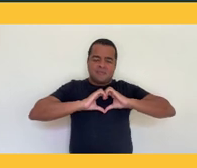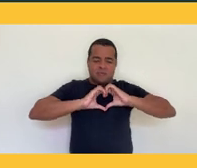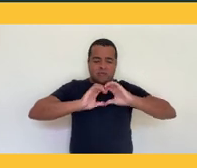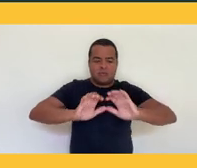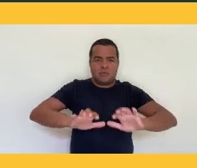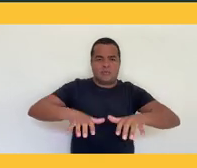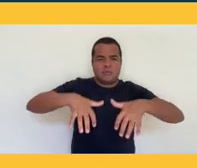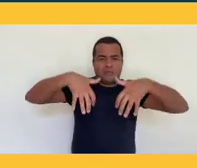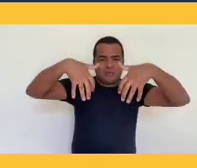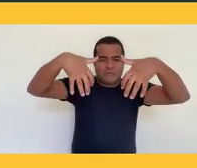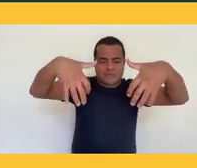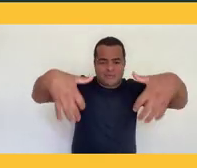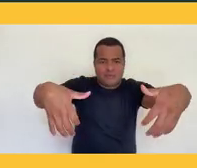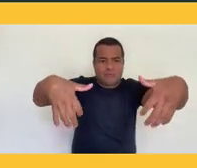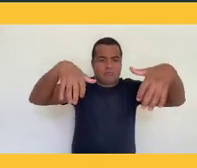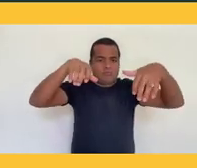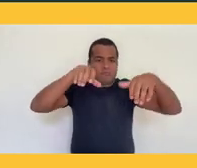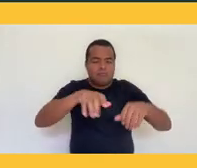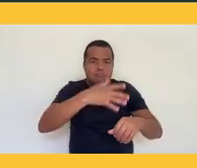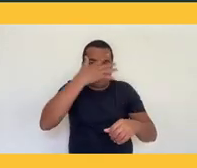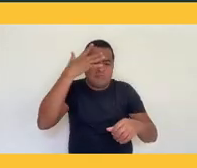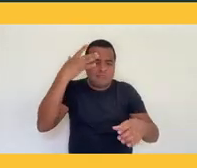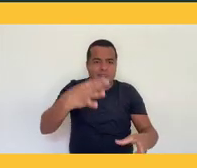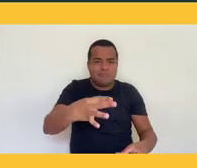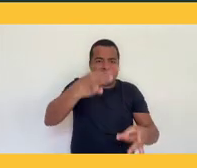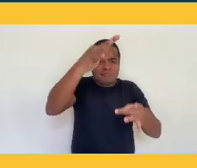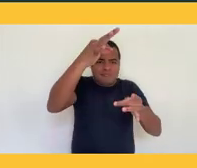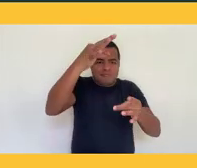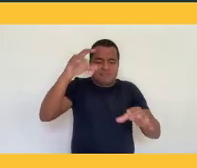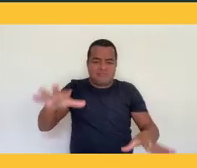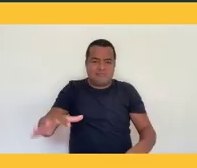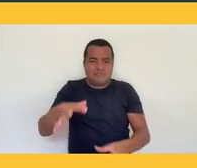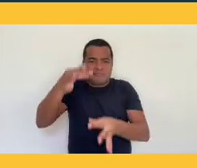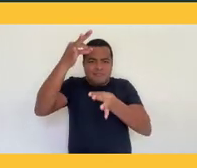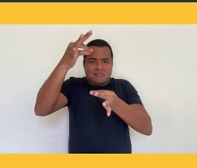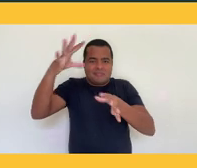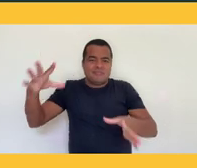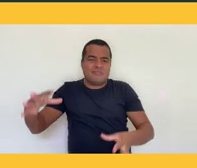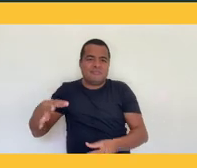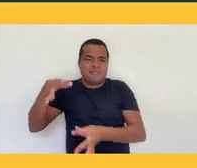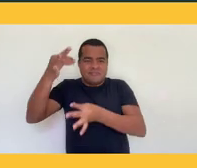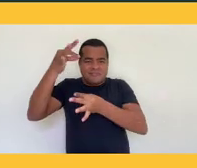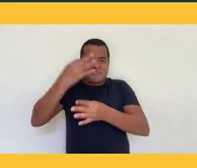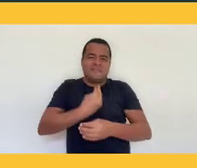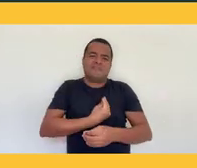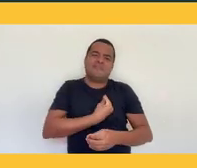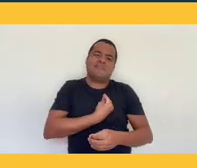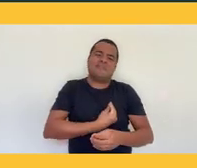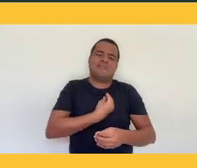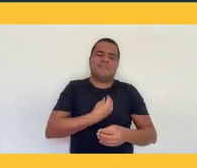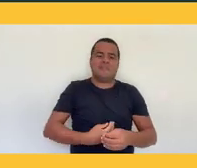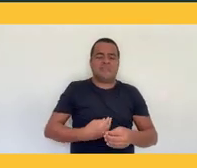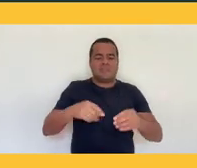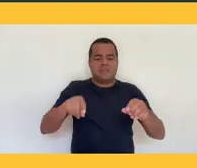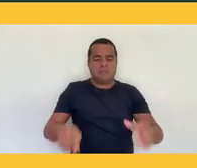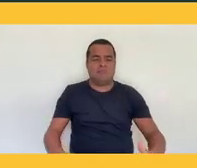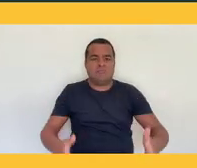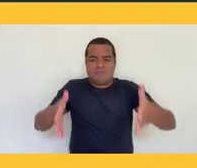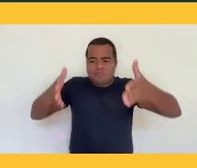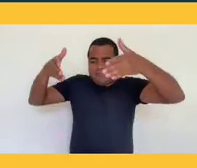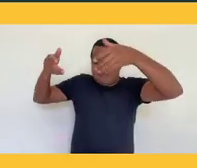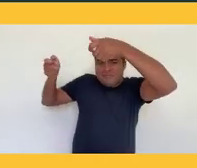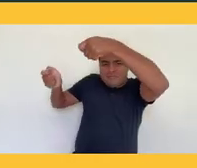Cabem três vidas inteiras. Cabe uma penteadeira.